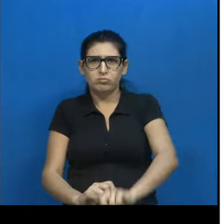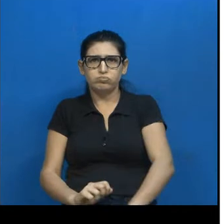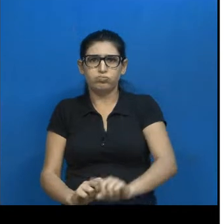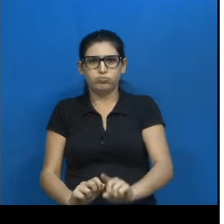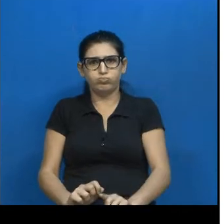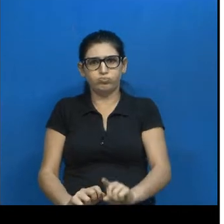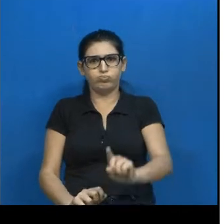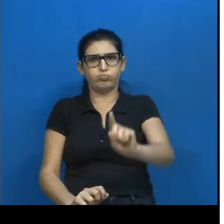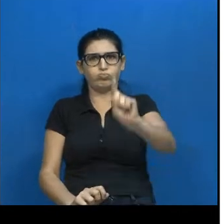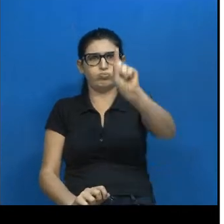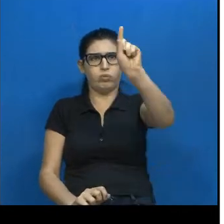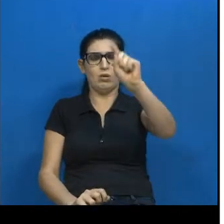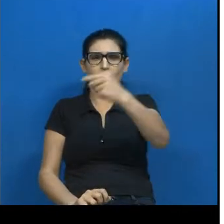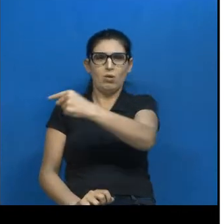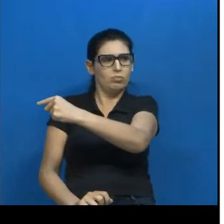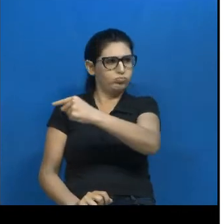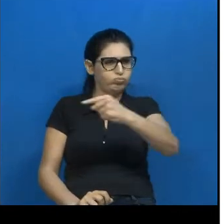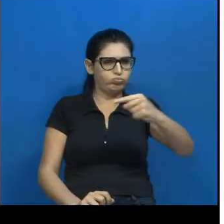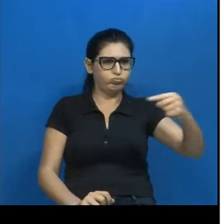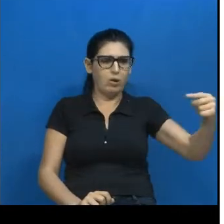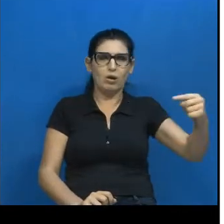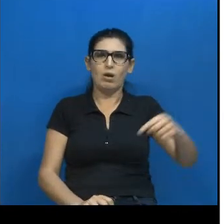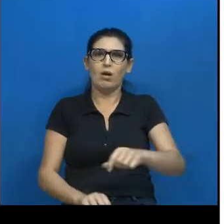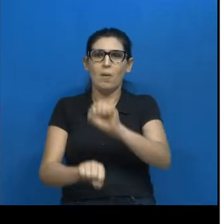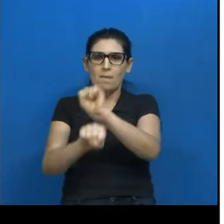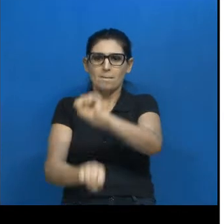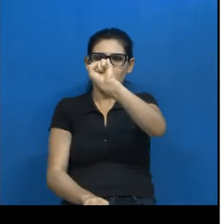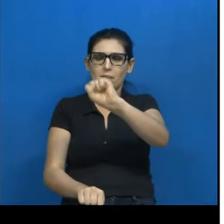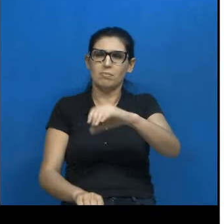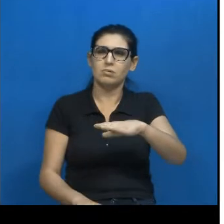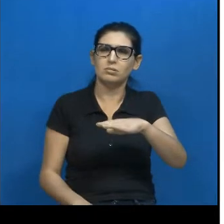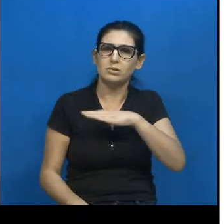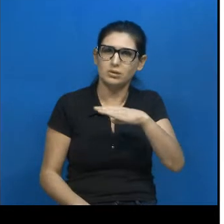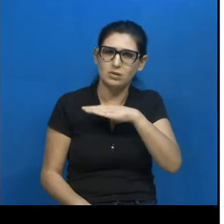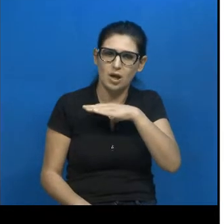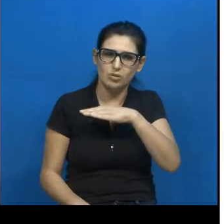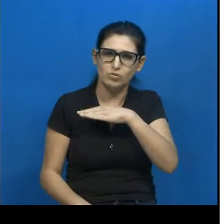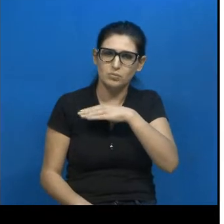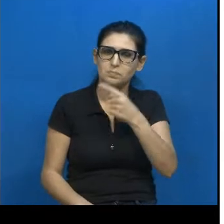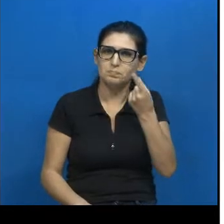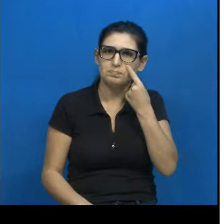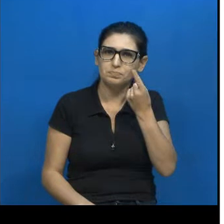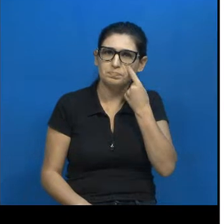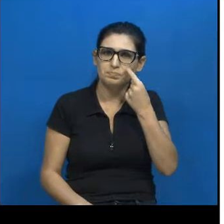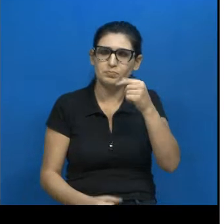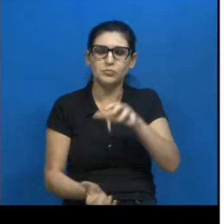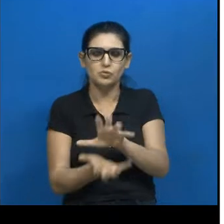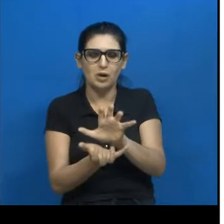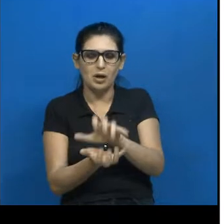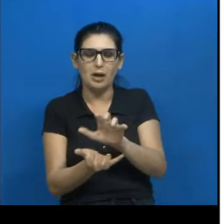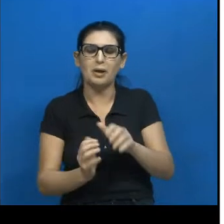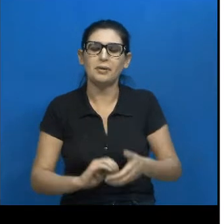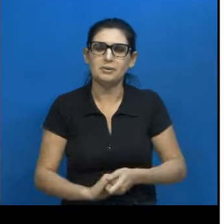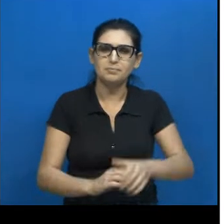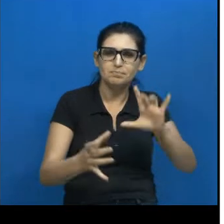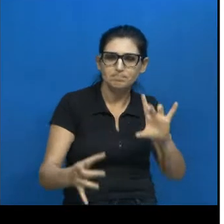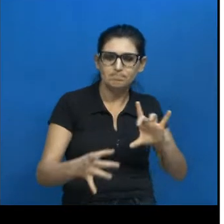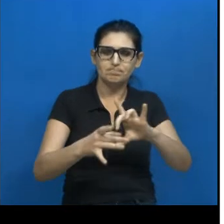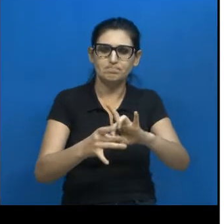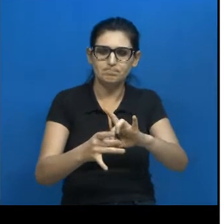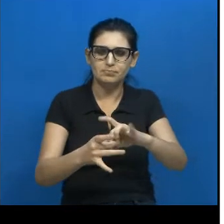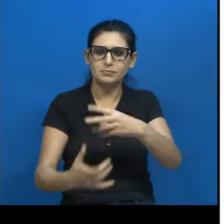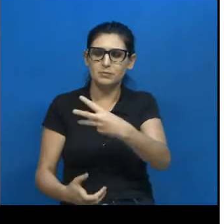85 zonas estão aqui nesse mapa, que é o mapa da nossa cidade. E em função disso, o que a gente pegou? A gente pegou e juntou em